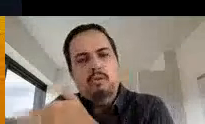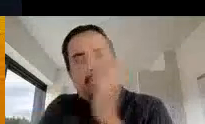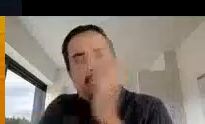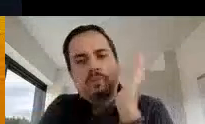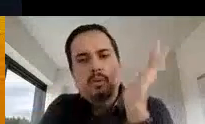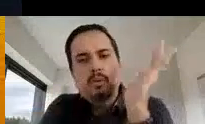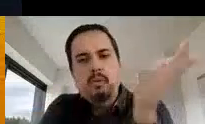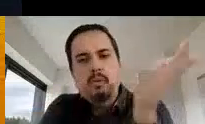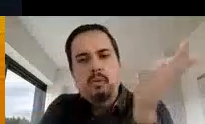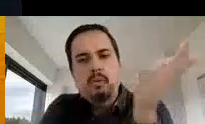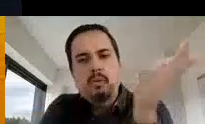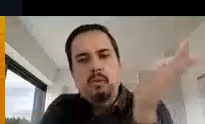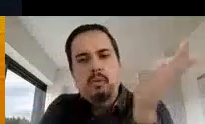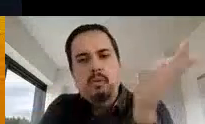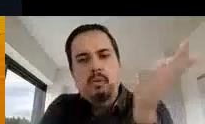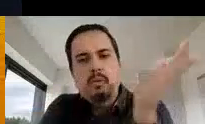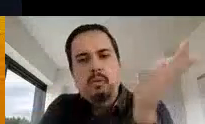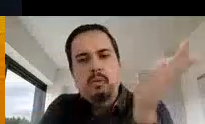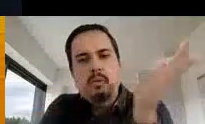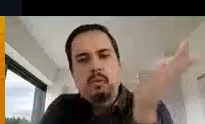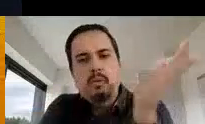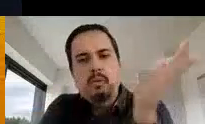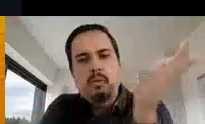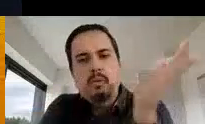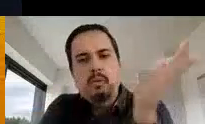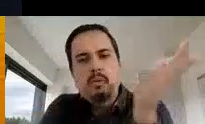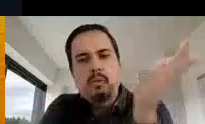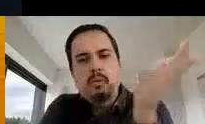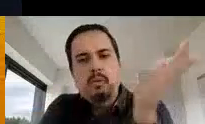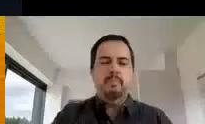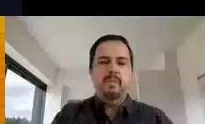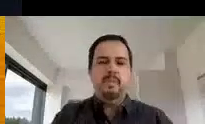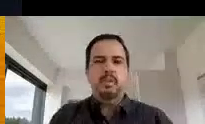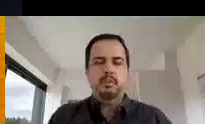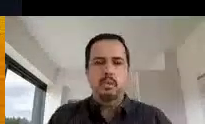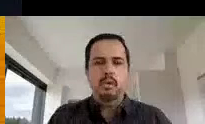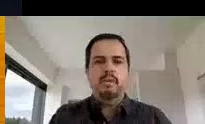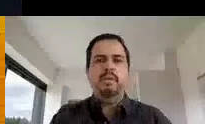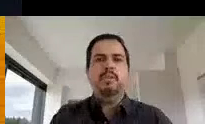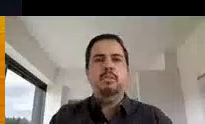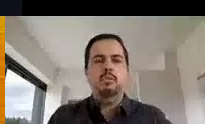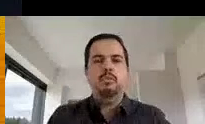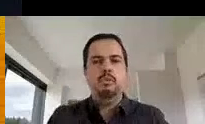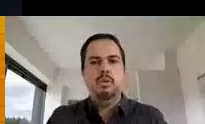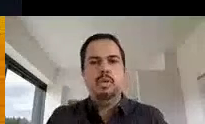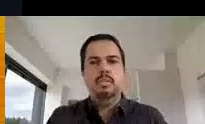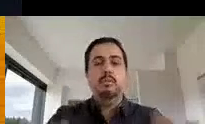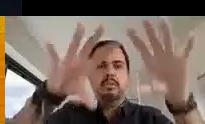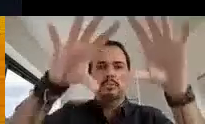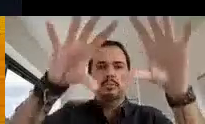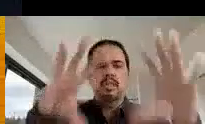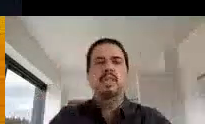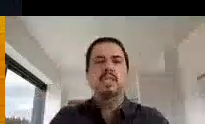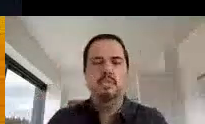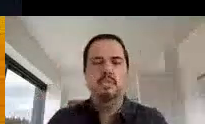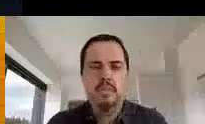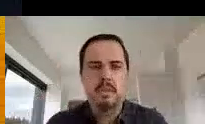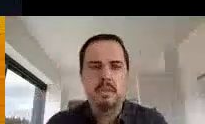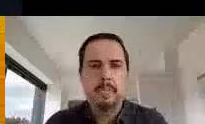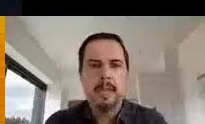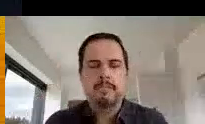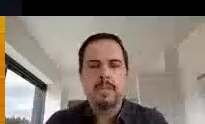vista romântico, do ponto de vista competitivo, ela não te leva a lugar nenhum. É claro que uma empresa inovadora, empreendedores inovadores, eles vão fazer os